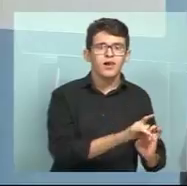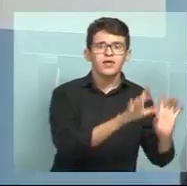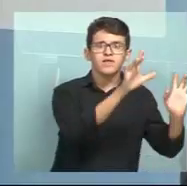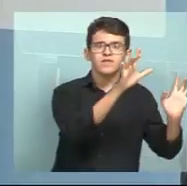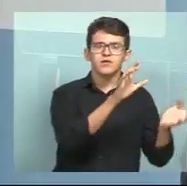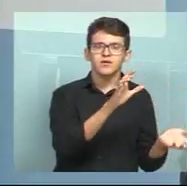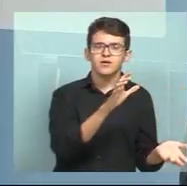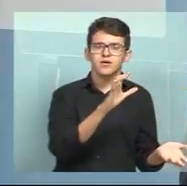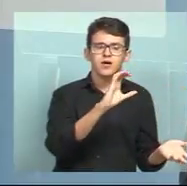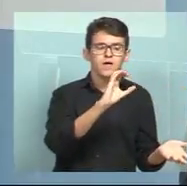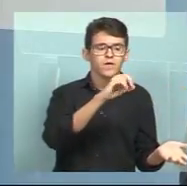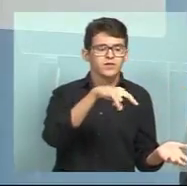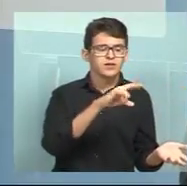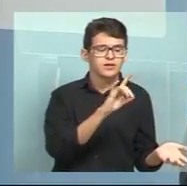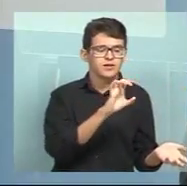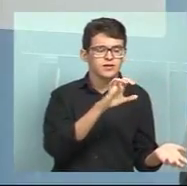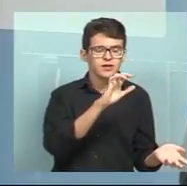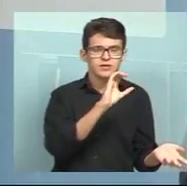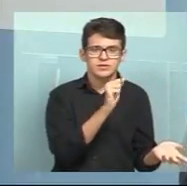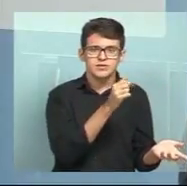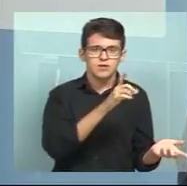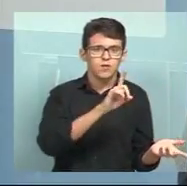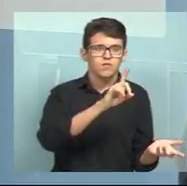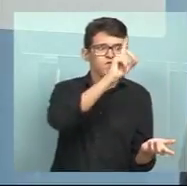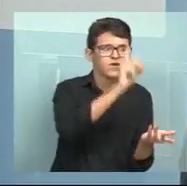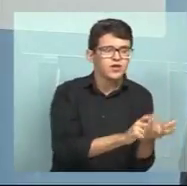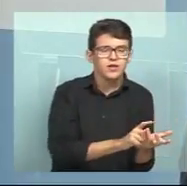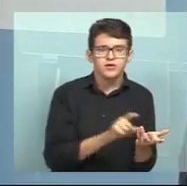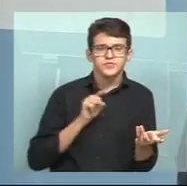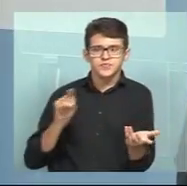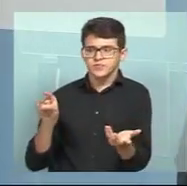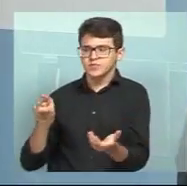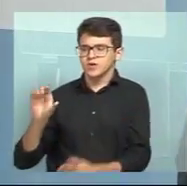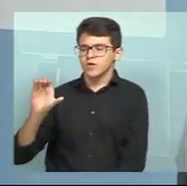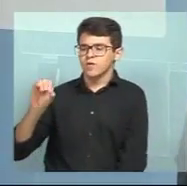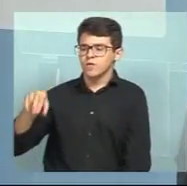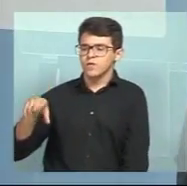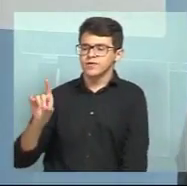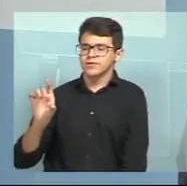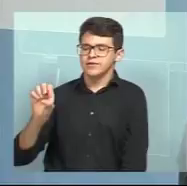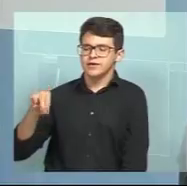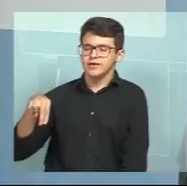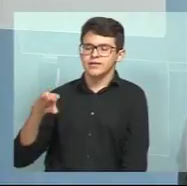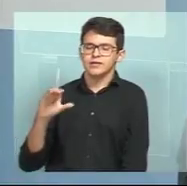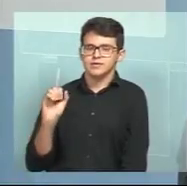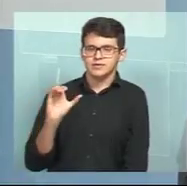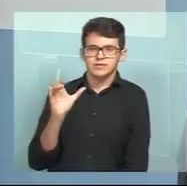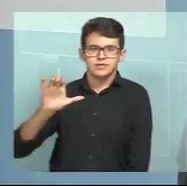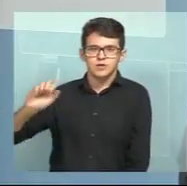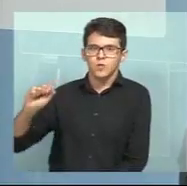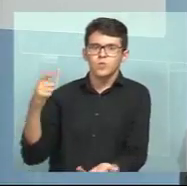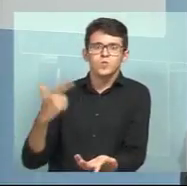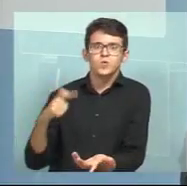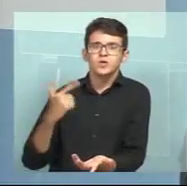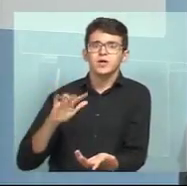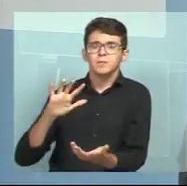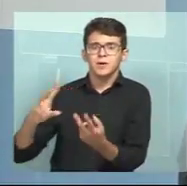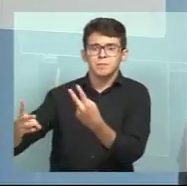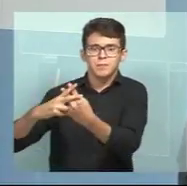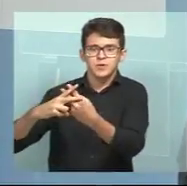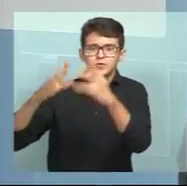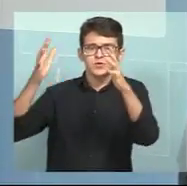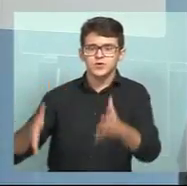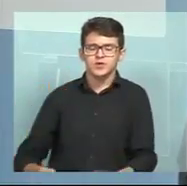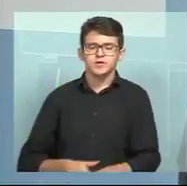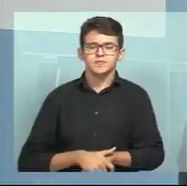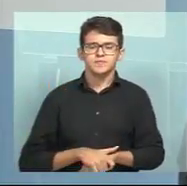É verdade. O Marcelo Odebrecht está preso há 2 anos, está em prisão domiciliar agora. O